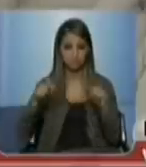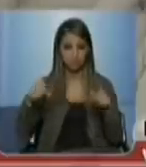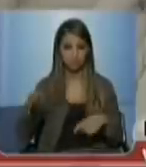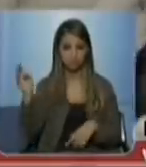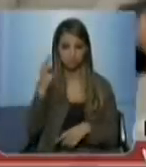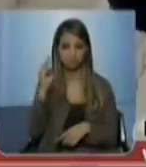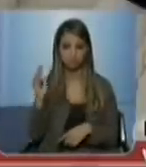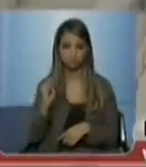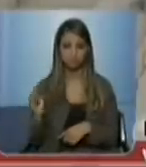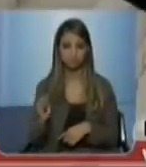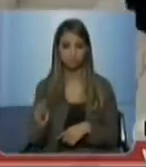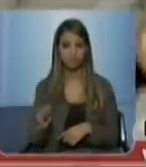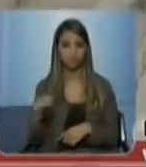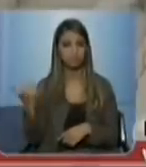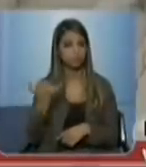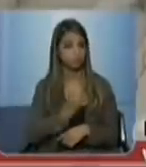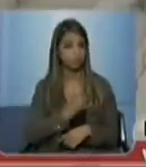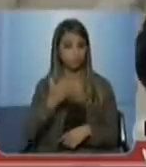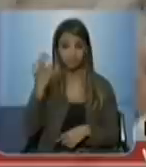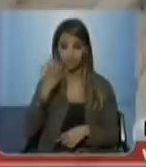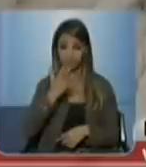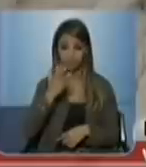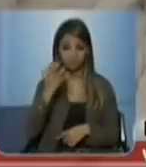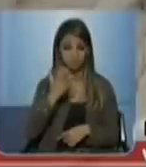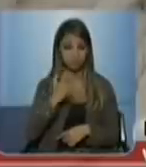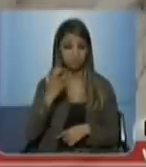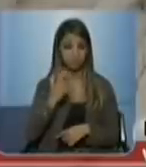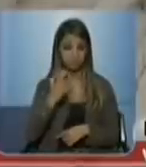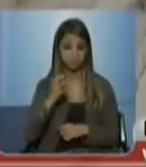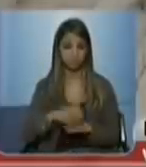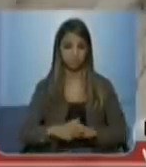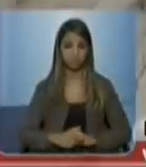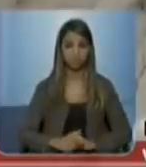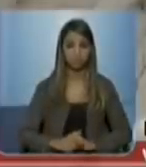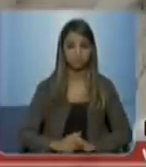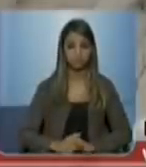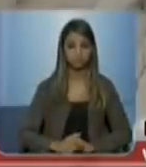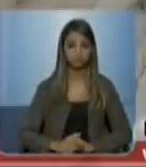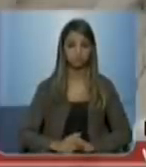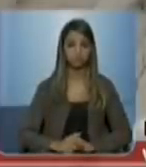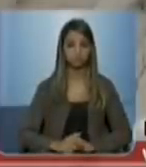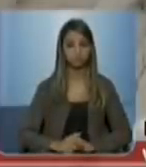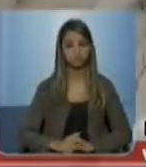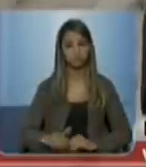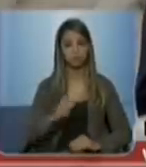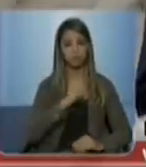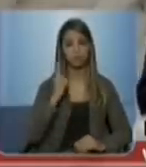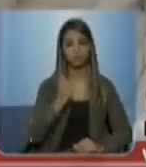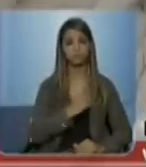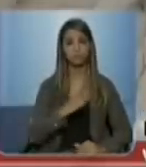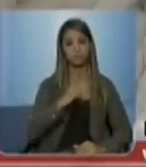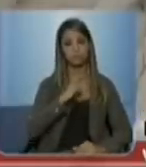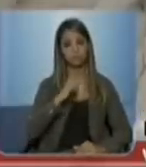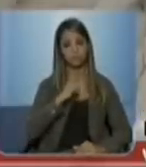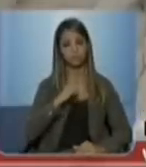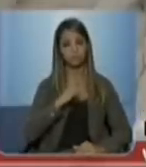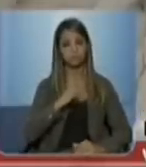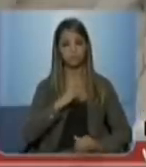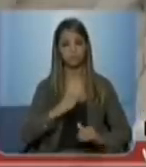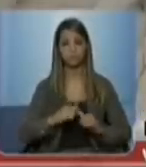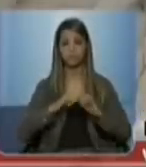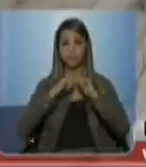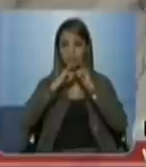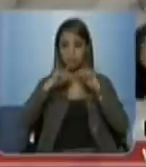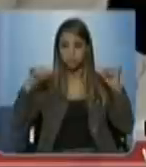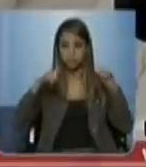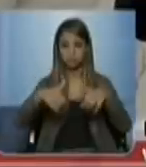Brasil trazendo denúncias gravíssimas gravíssimas né Eh inclusive nós tivemos nessa audiência pública a